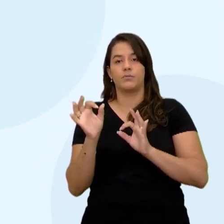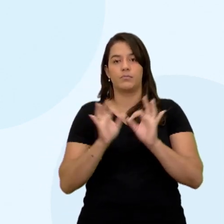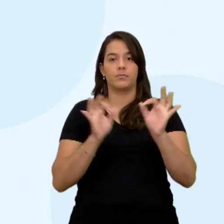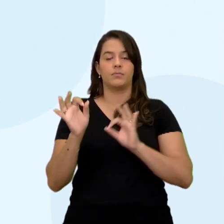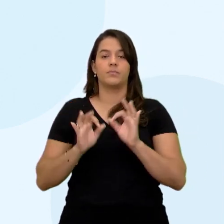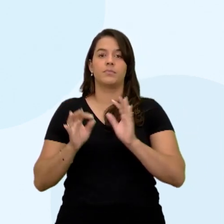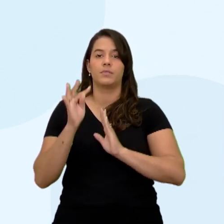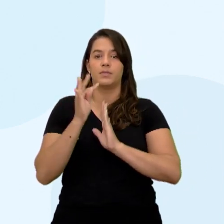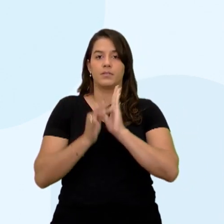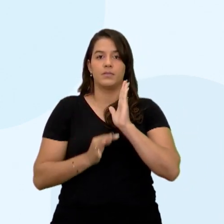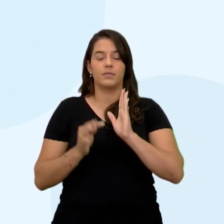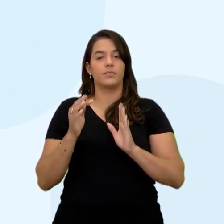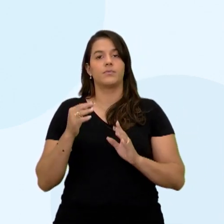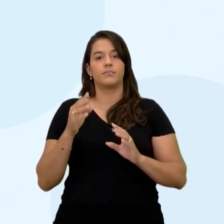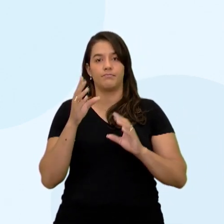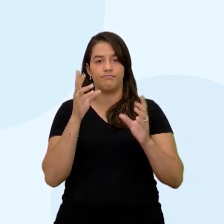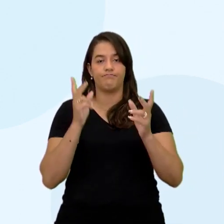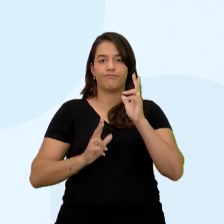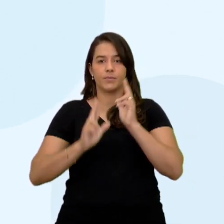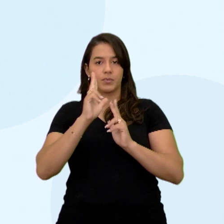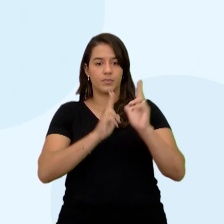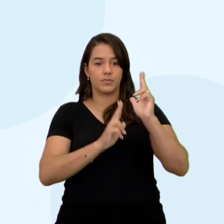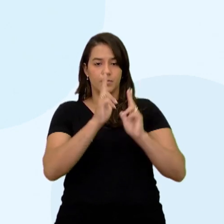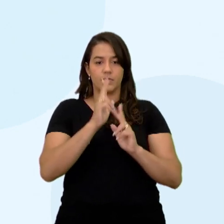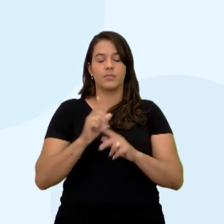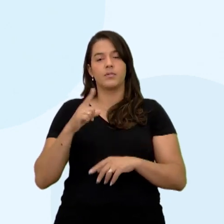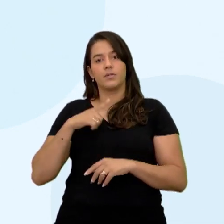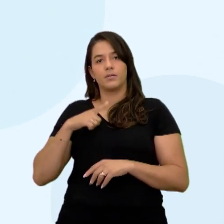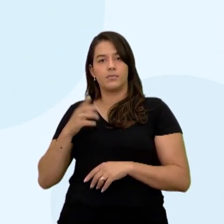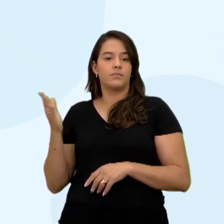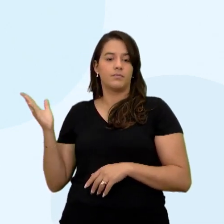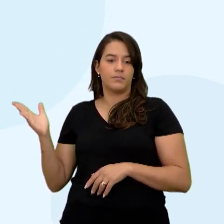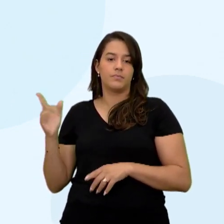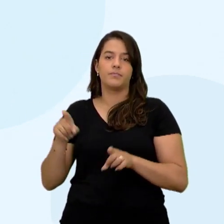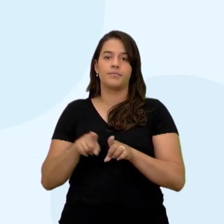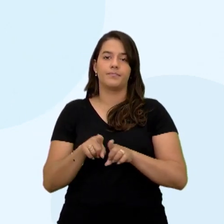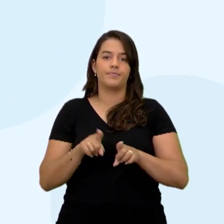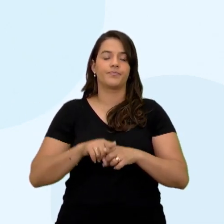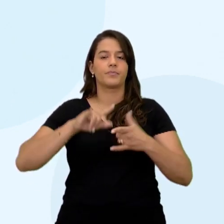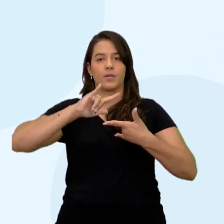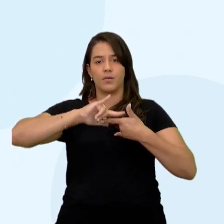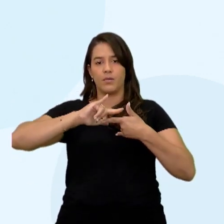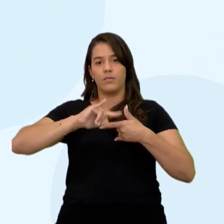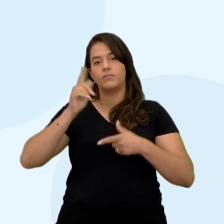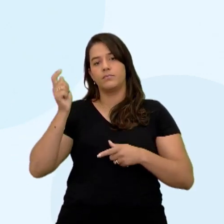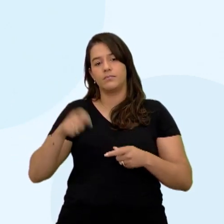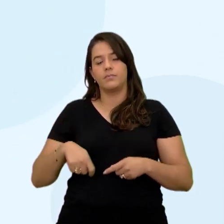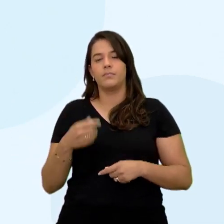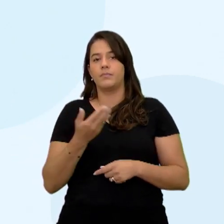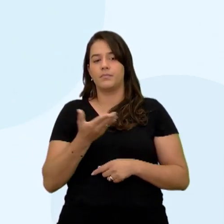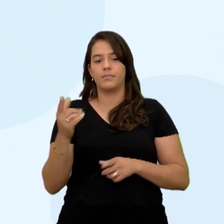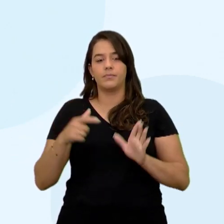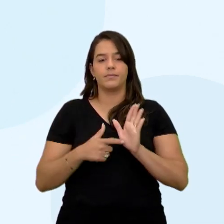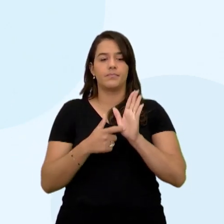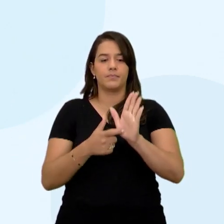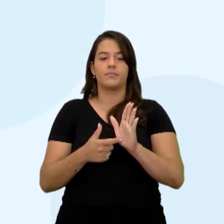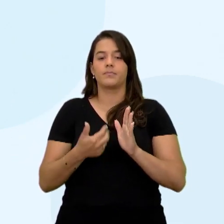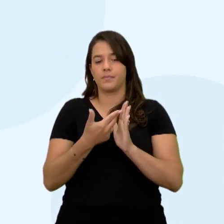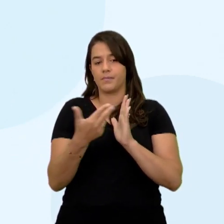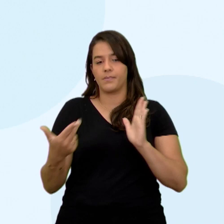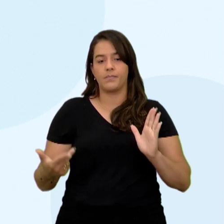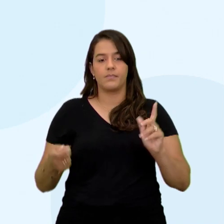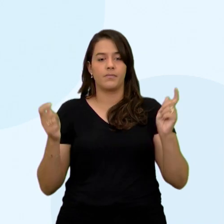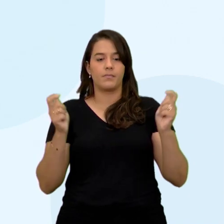Nossa, sumiu a palavra, editor de texto. Tem o Word, que é o mais popular, que é do pacote Office, né? Então, para escrever. E também, olha, para você apresentar as coisas,